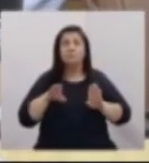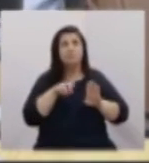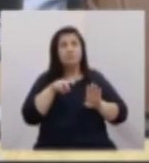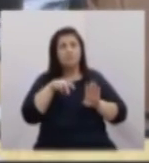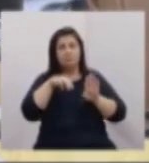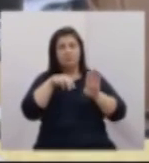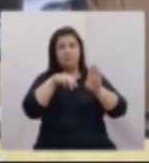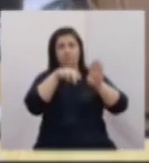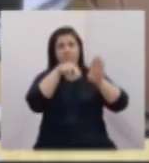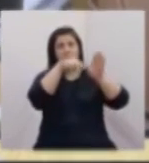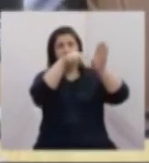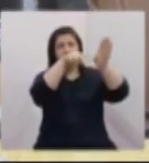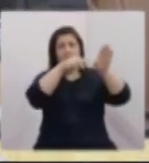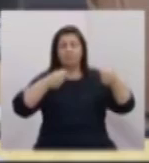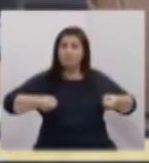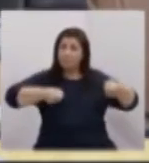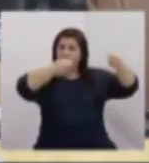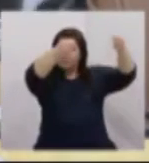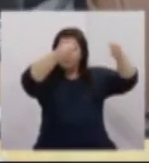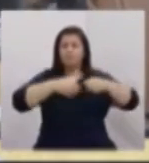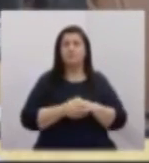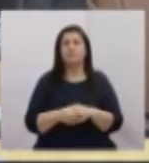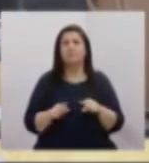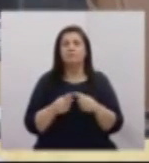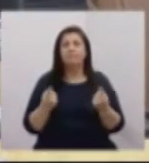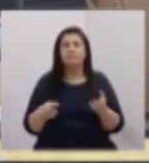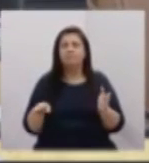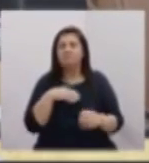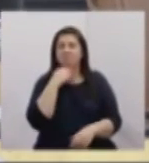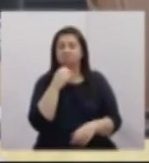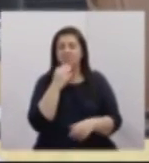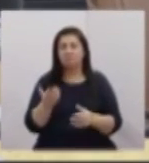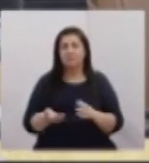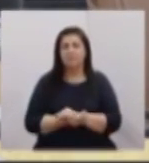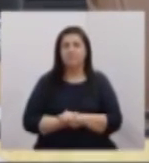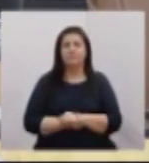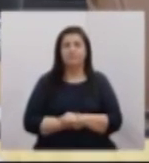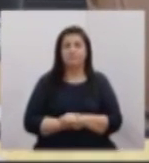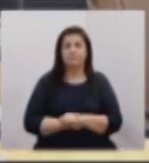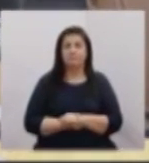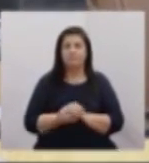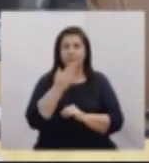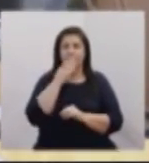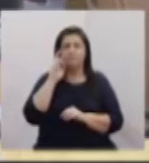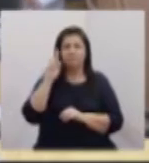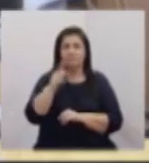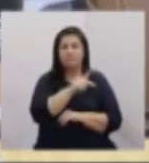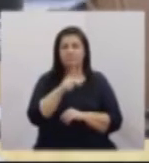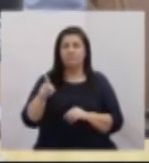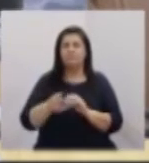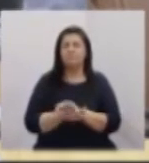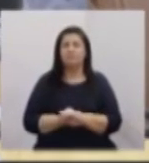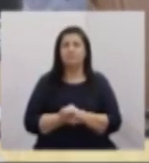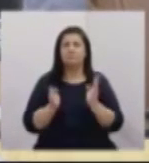de acesso àquele local, mas até a presente data nenhuma providência foi tomada. Requer ao excelentíssimo senhor presidente dessa